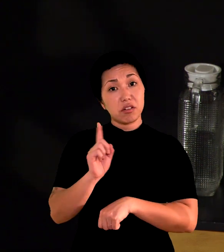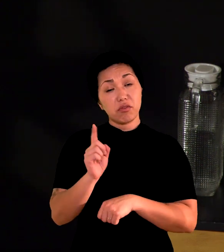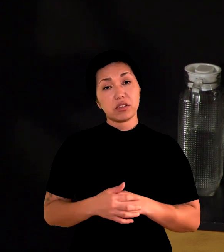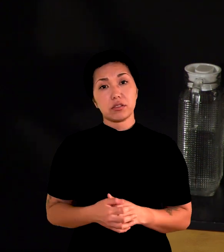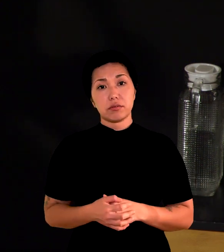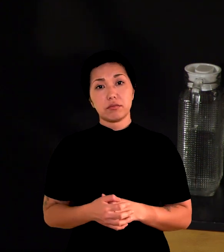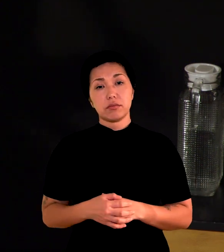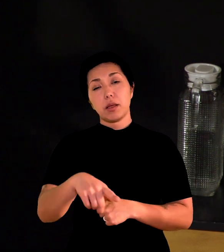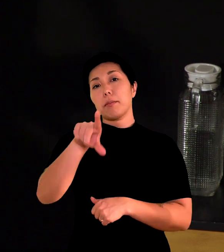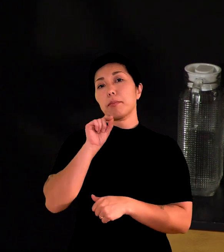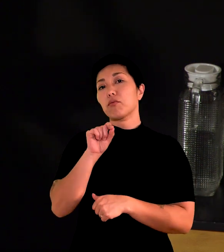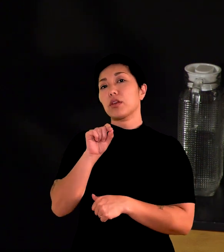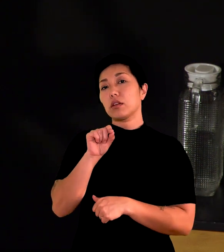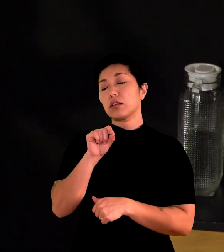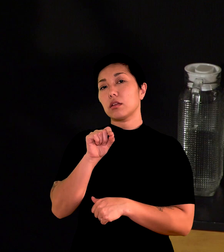não fazemos.